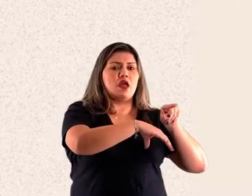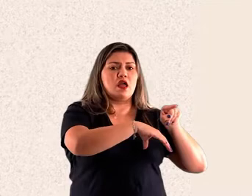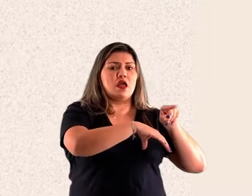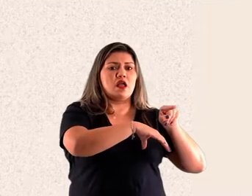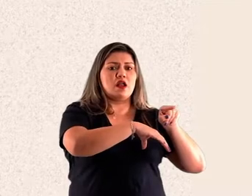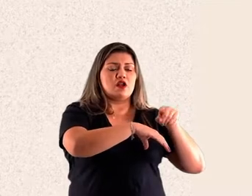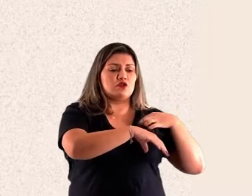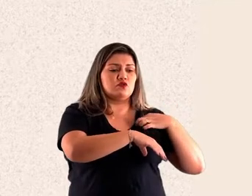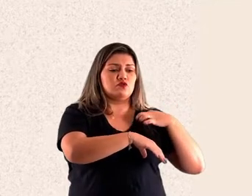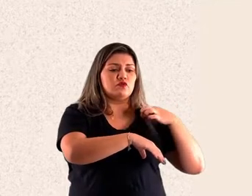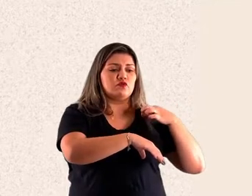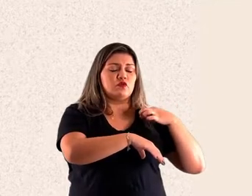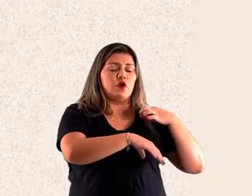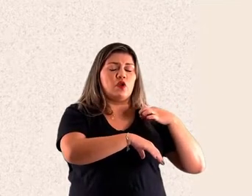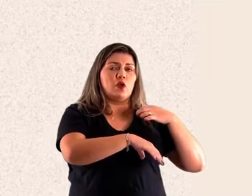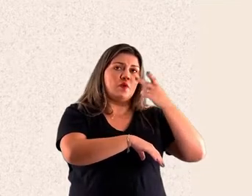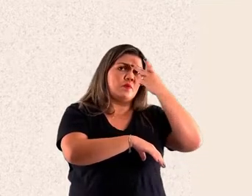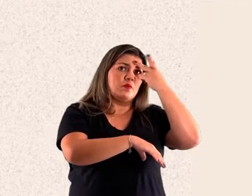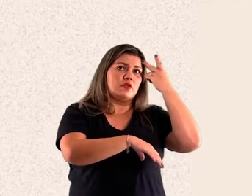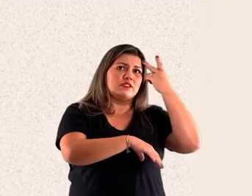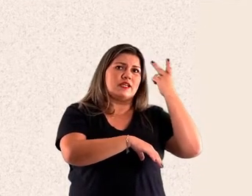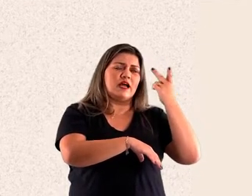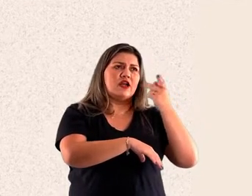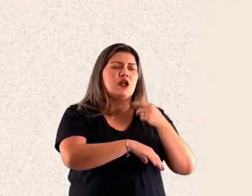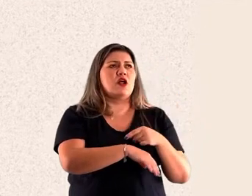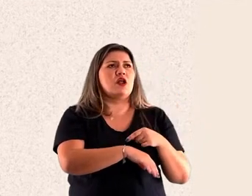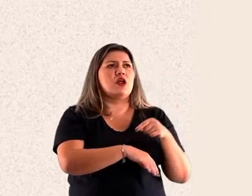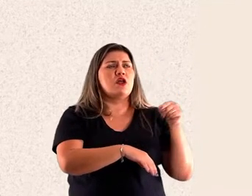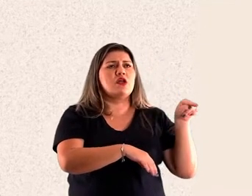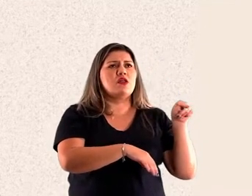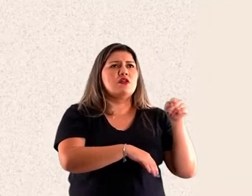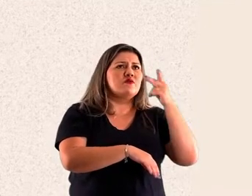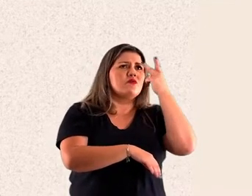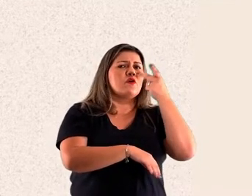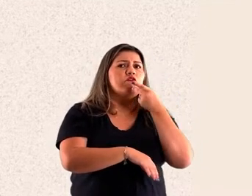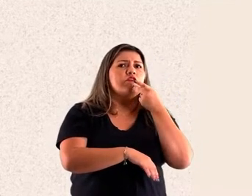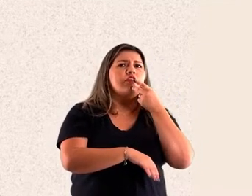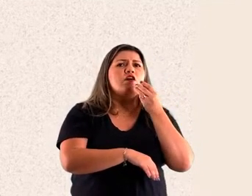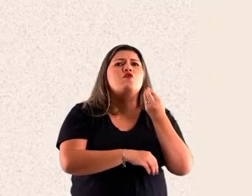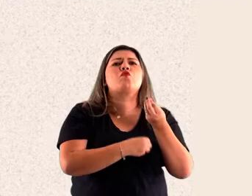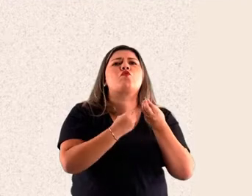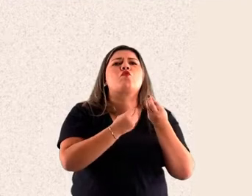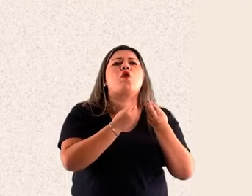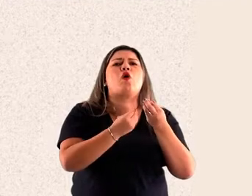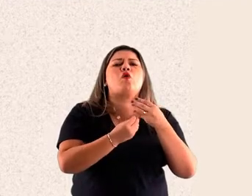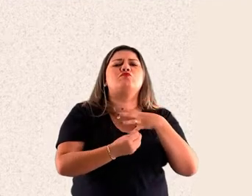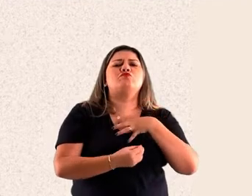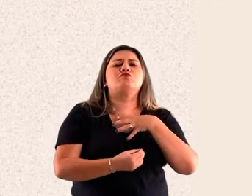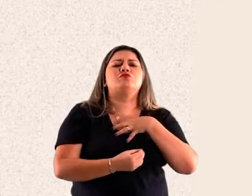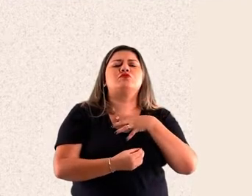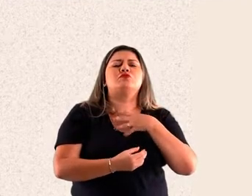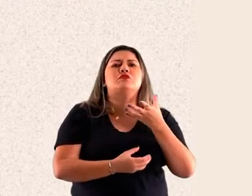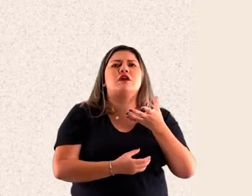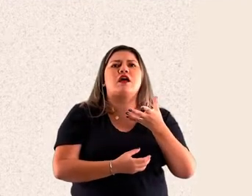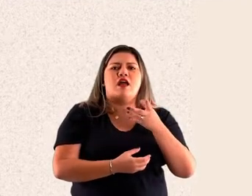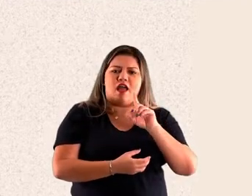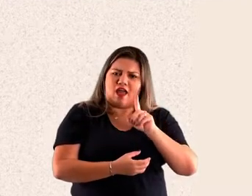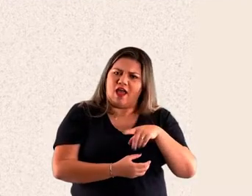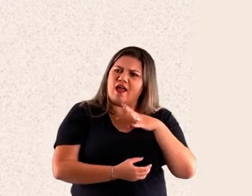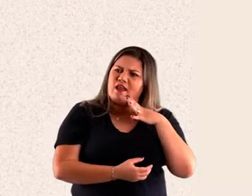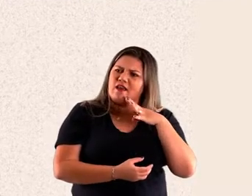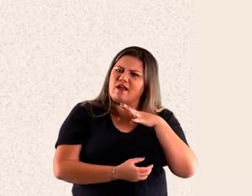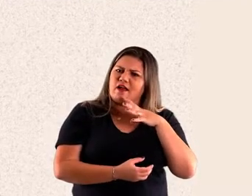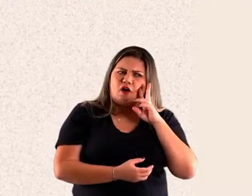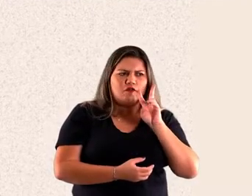os voluntários é deixaram e eles relataram como que eles tenham se sentido foi muito interessante